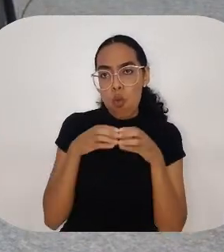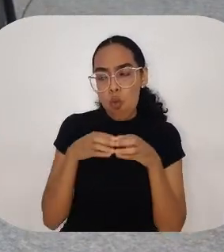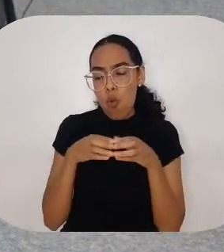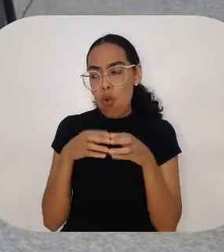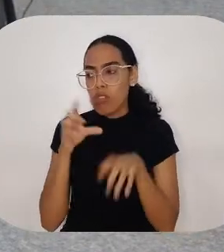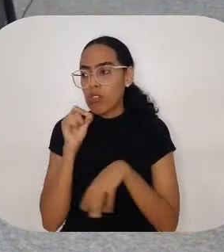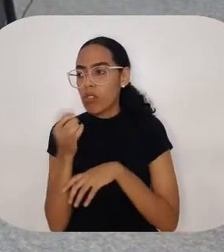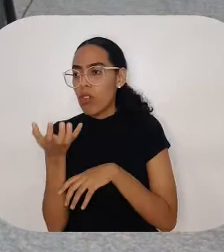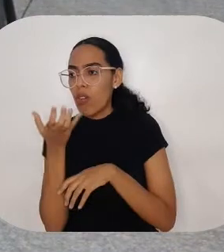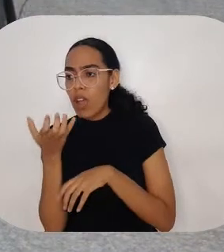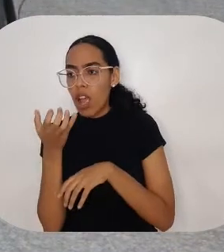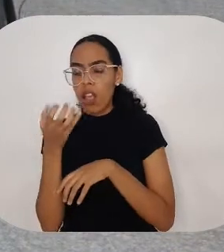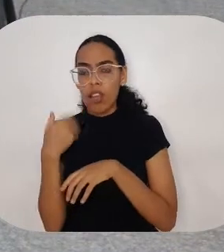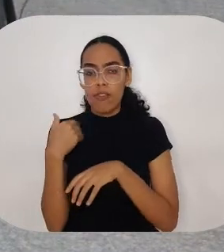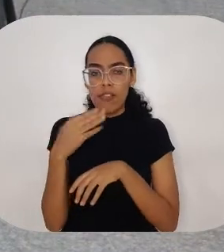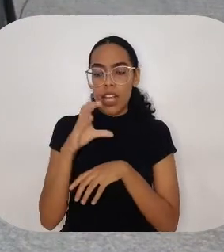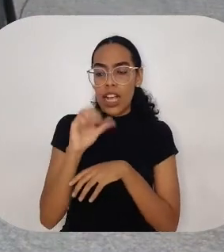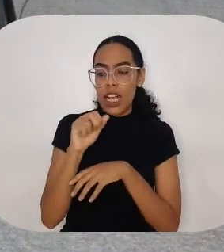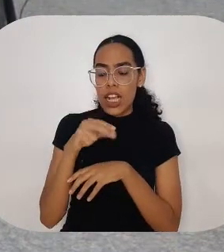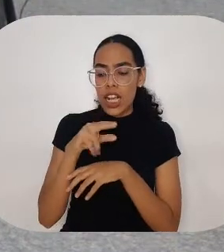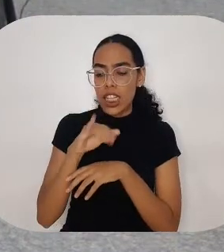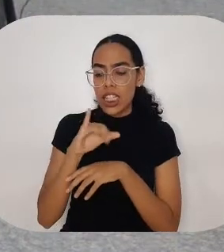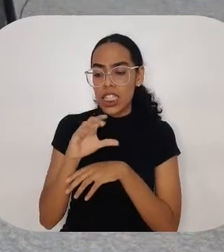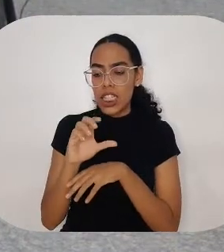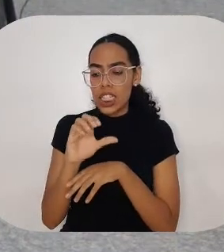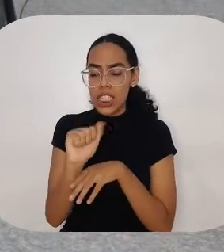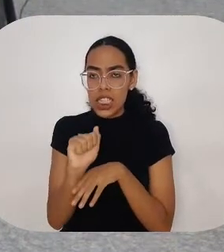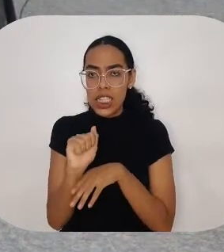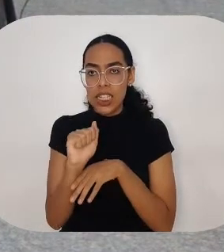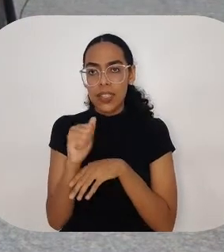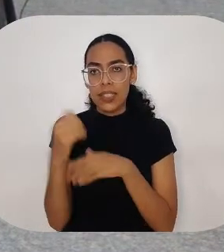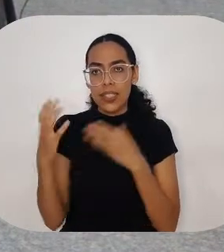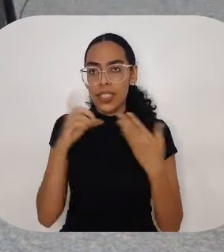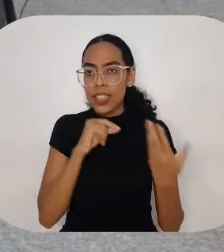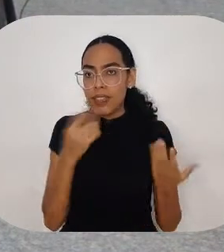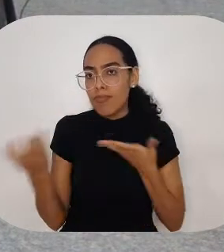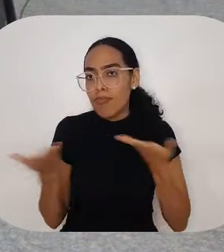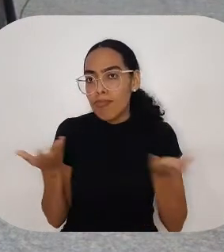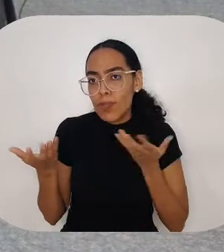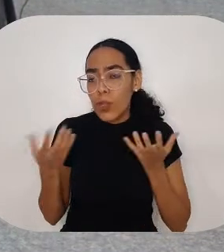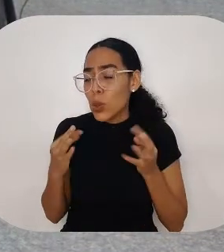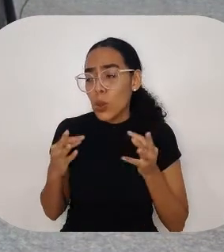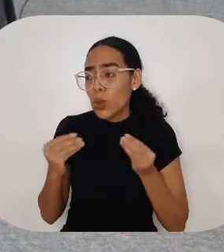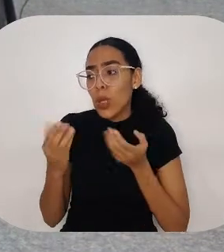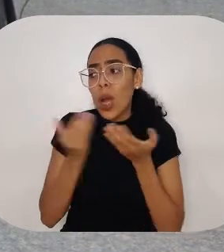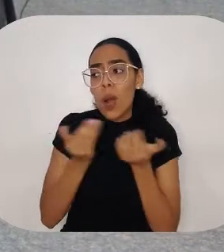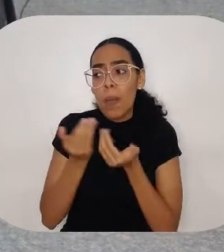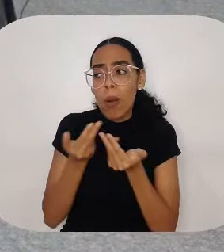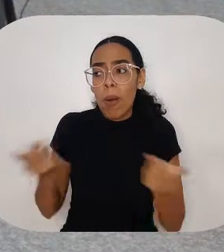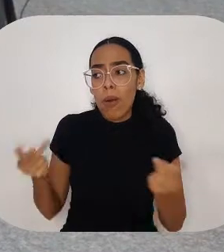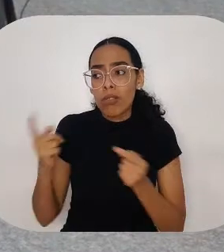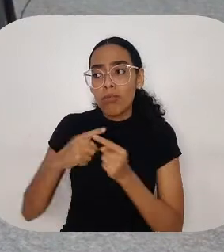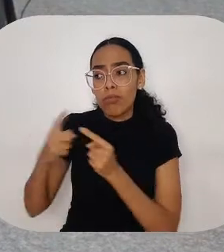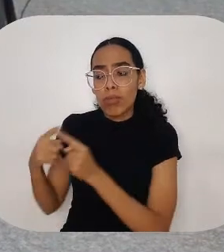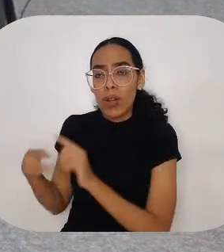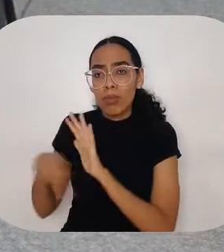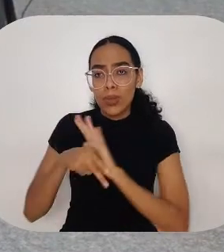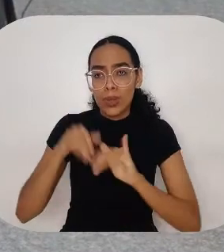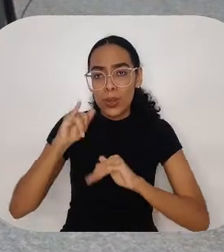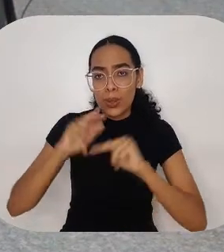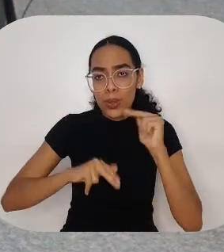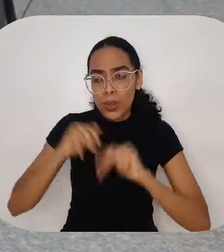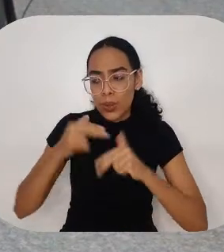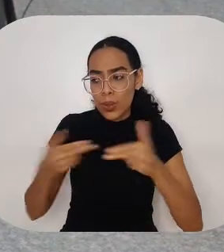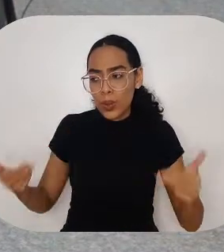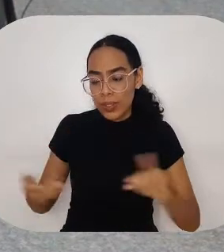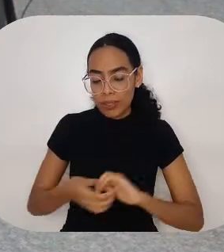quer ficar sem canjica? Decidiram dar esse voto de confiança ao Peba. E o Peba começou falando assim.